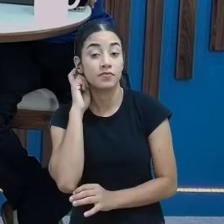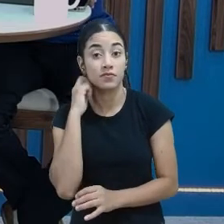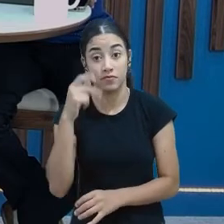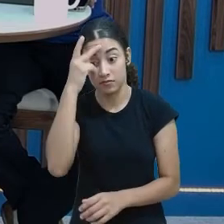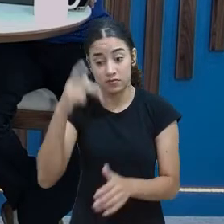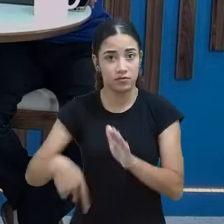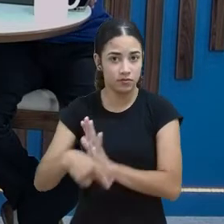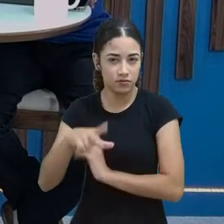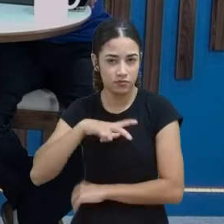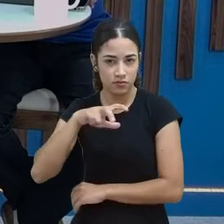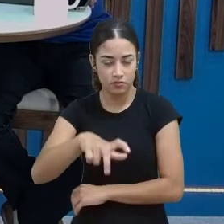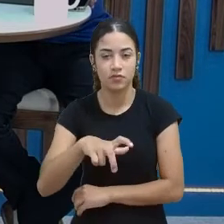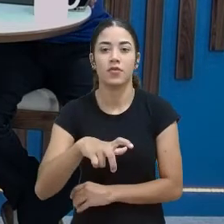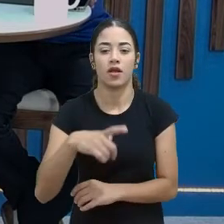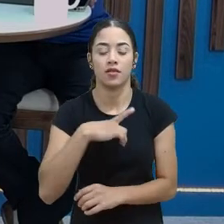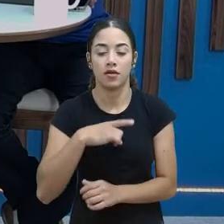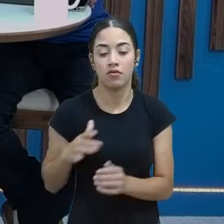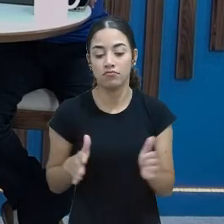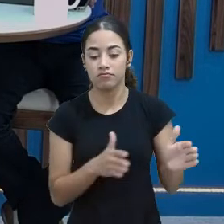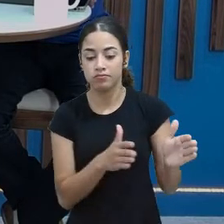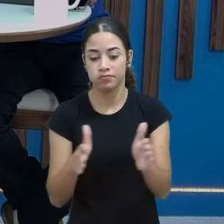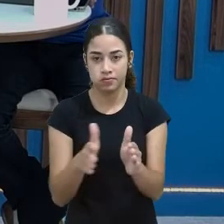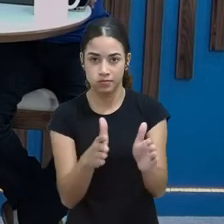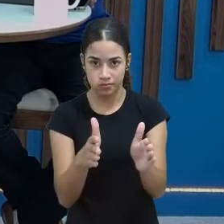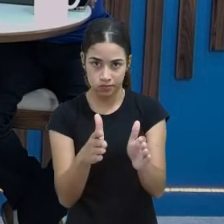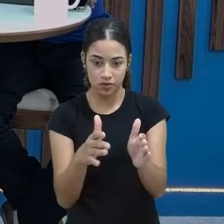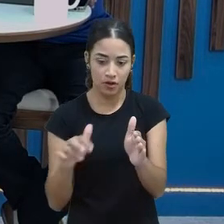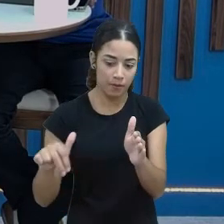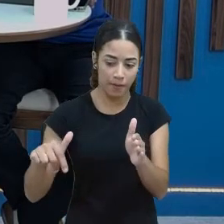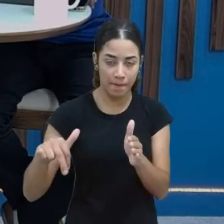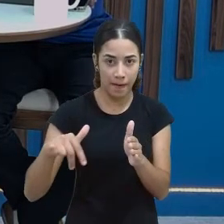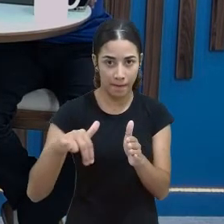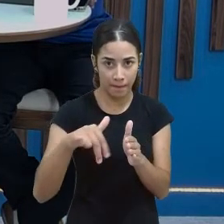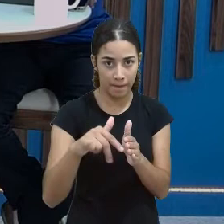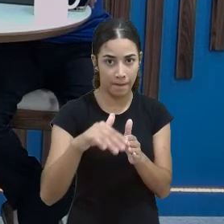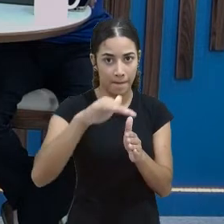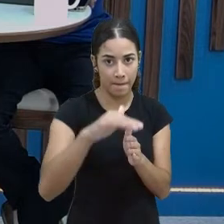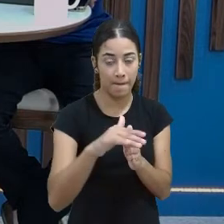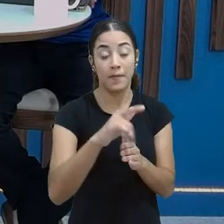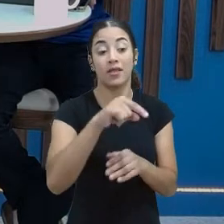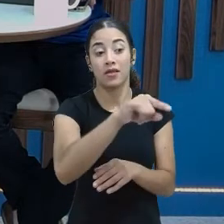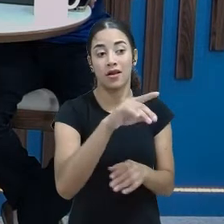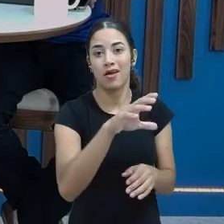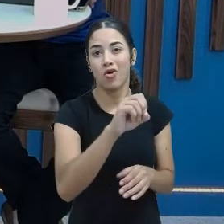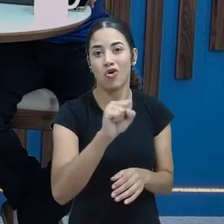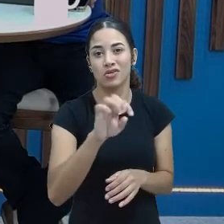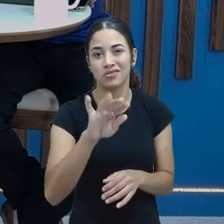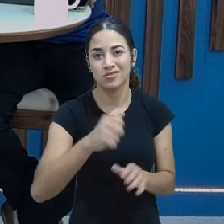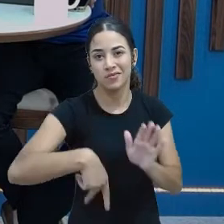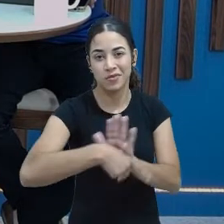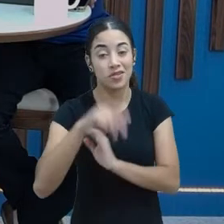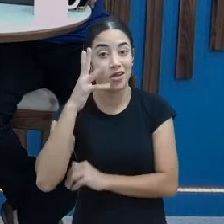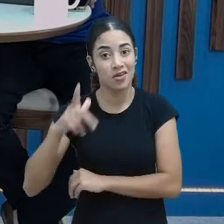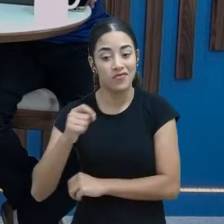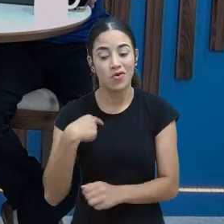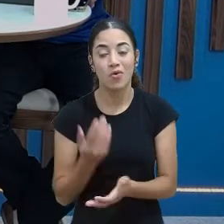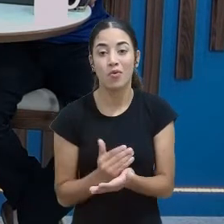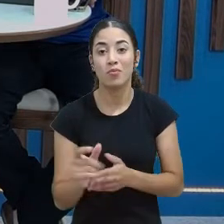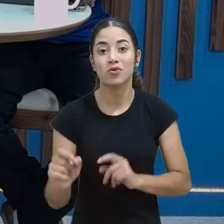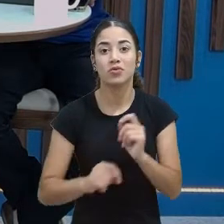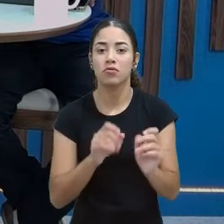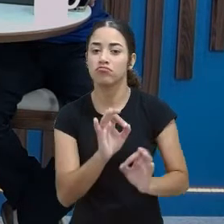atravessam ali o canal do Estreito de Gibraltar e chegam na costa africana, né? e começam a fazer as suas